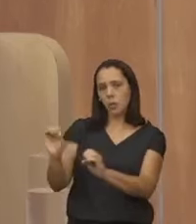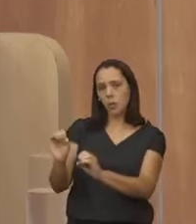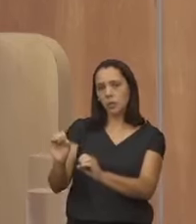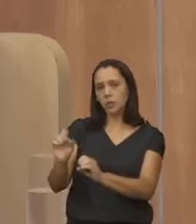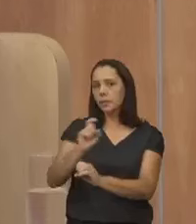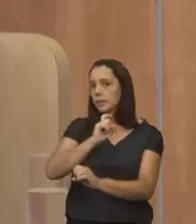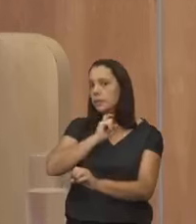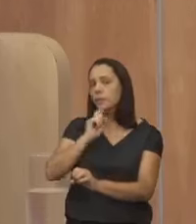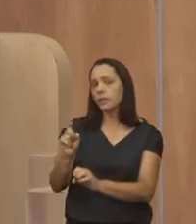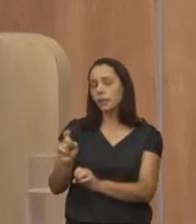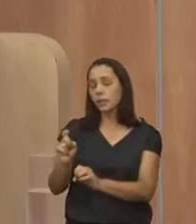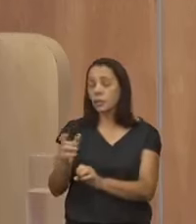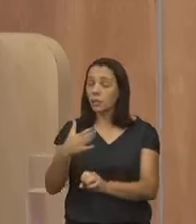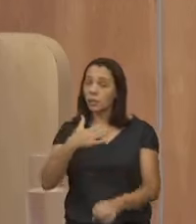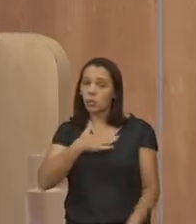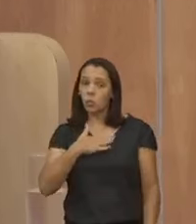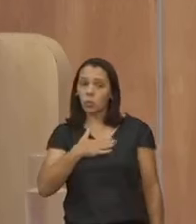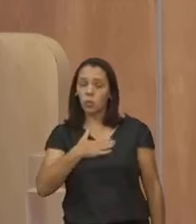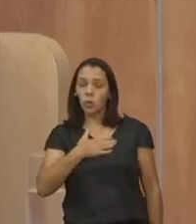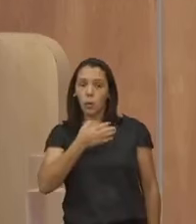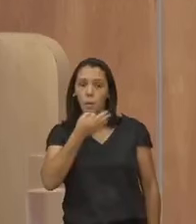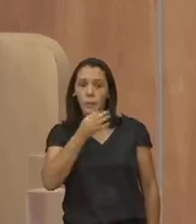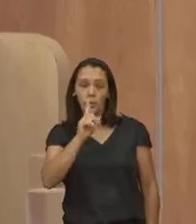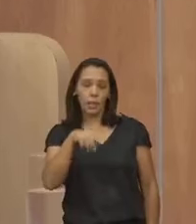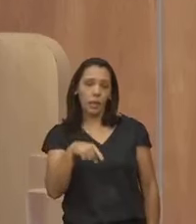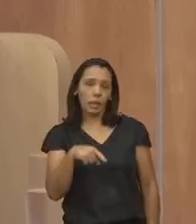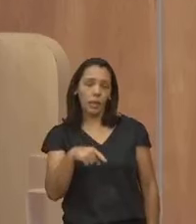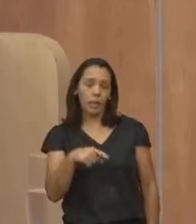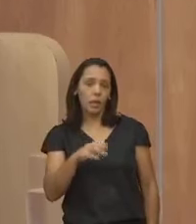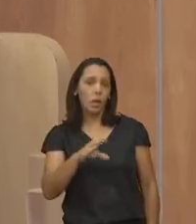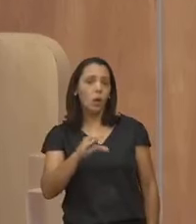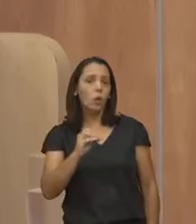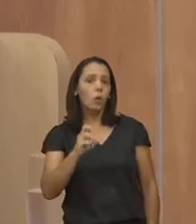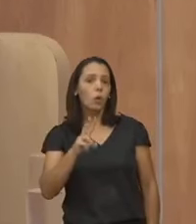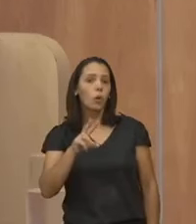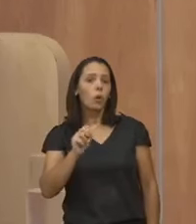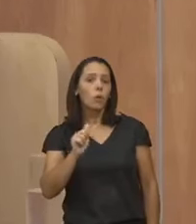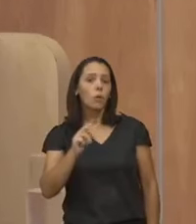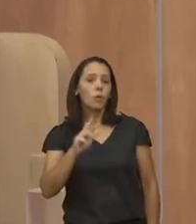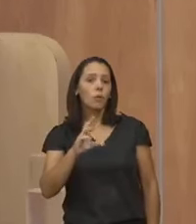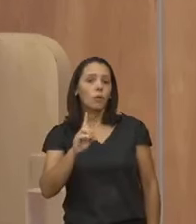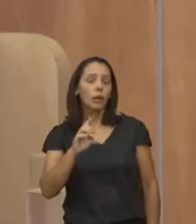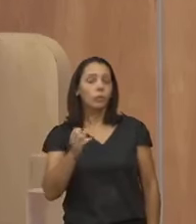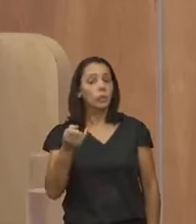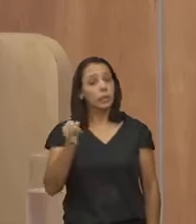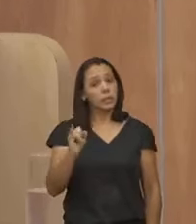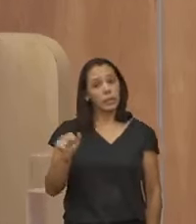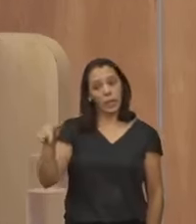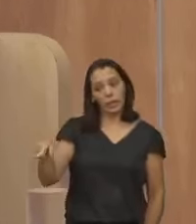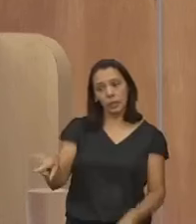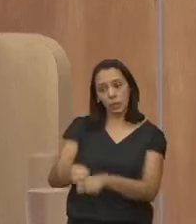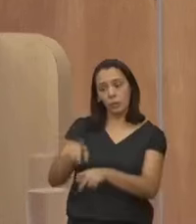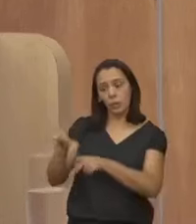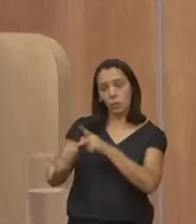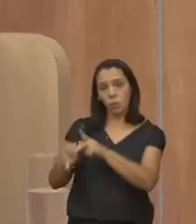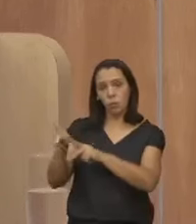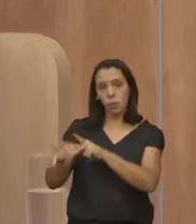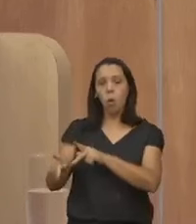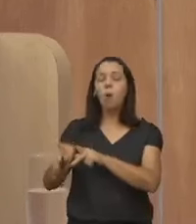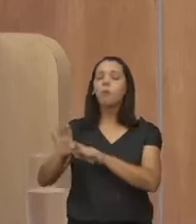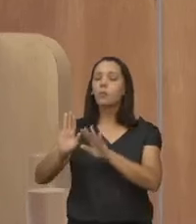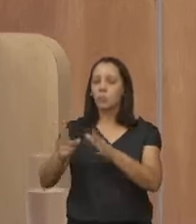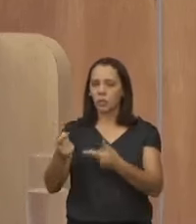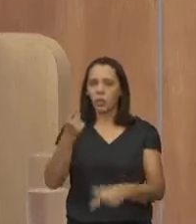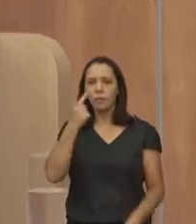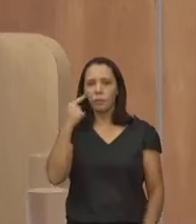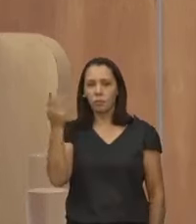Paula, na minha opinião, é uma atitude covarde. Por quê? Se tivesse lotado aqui, a gente já presenciou isso em outras